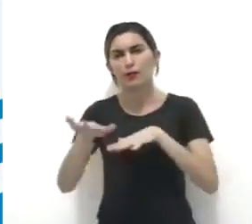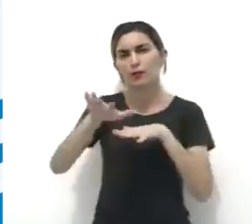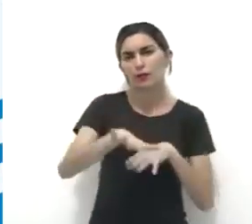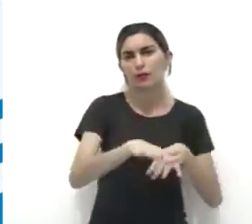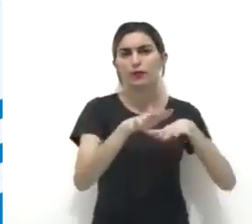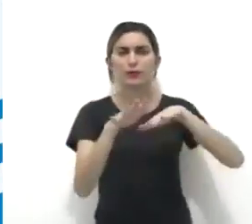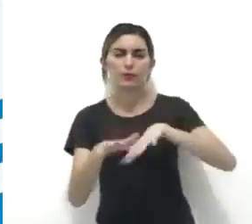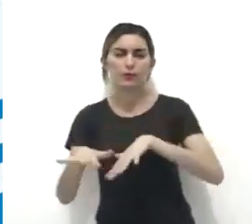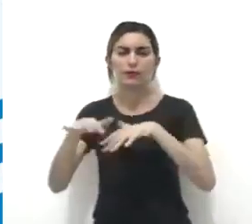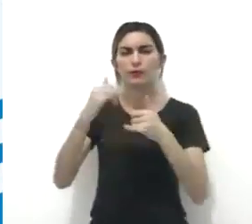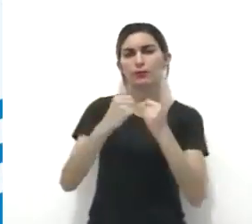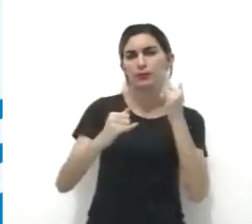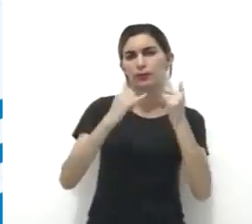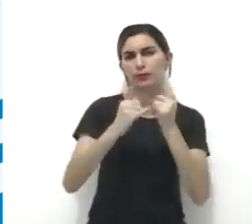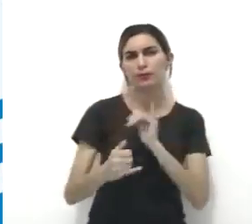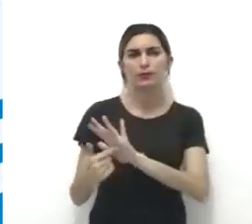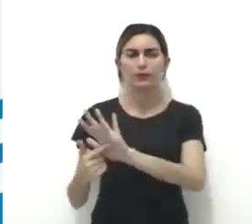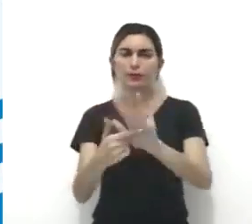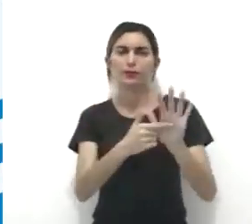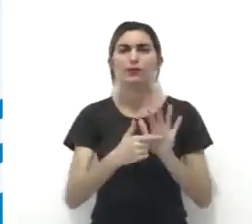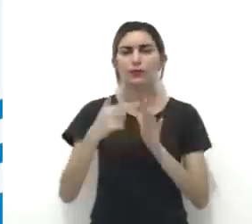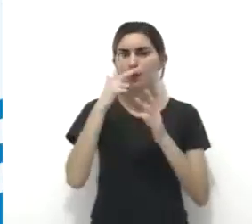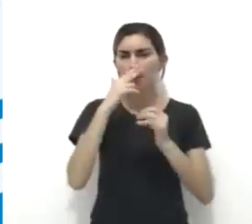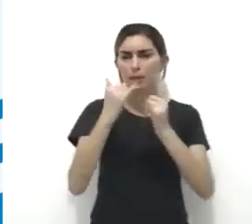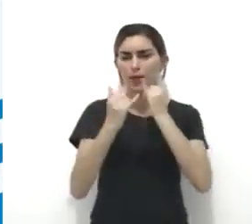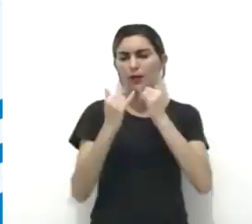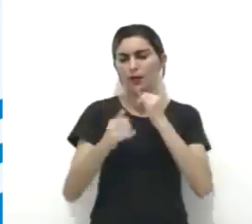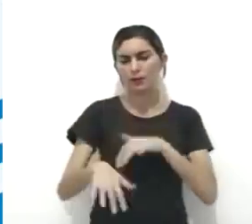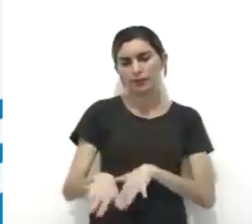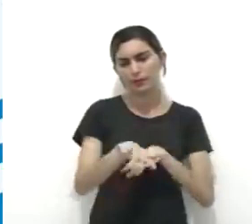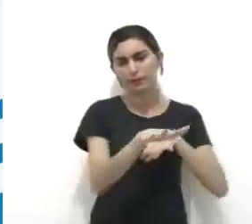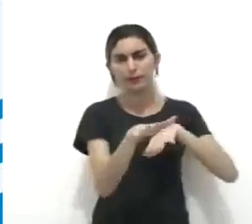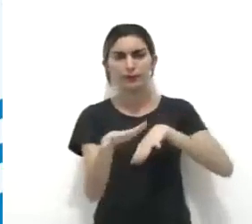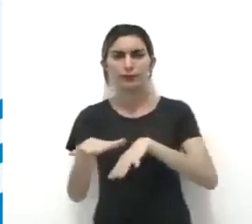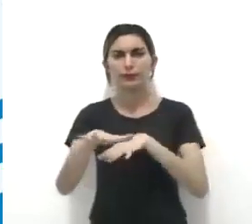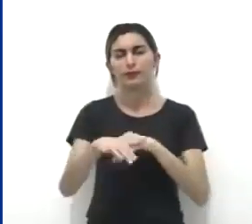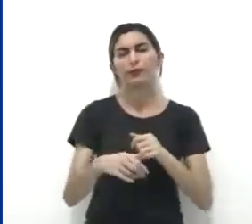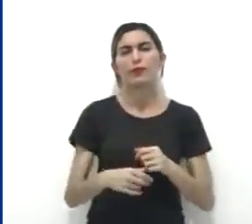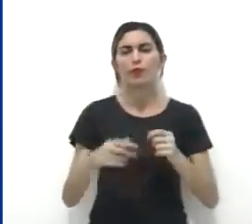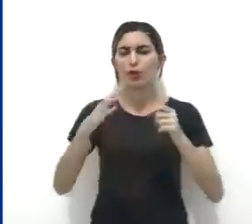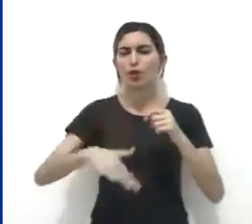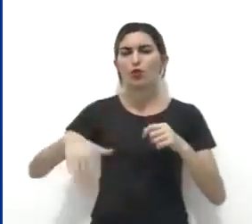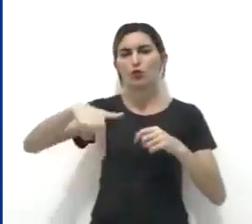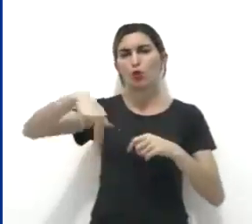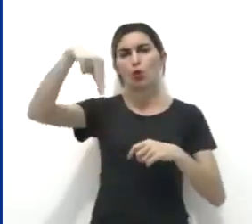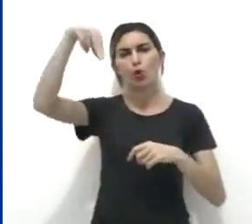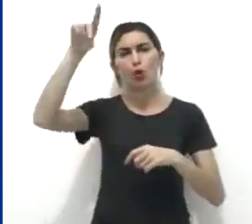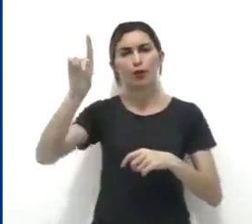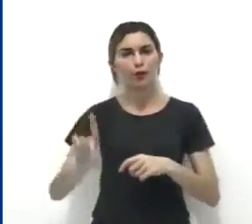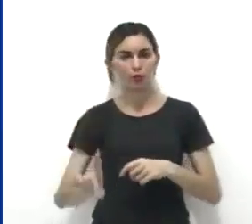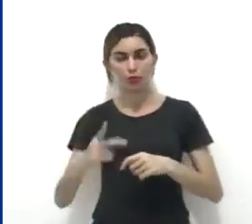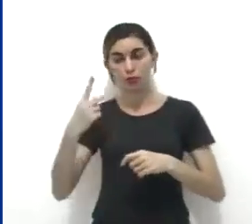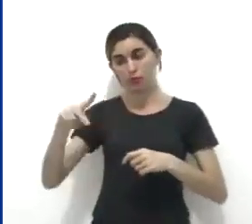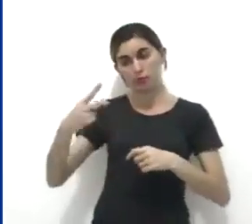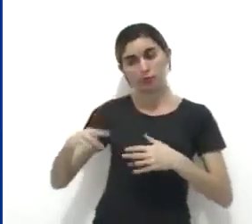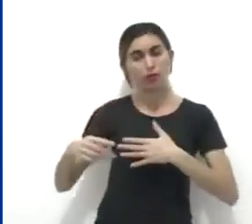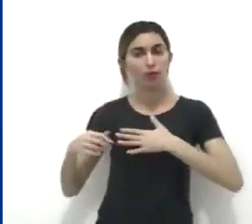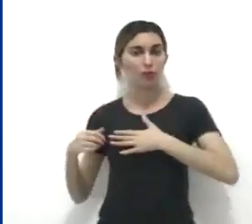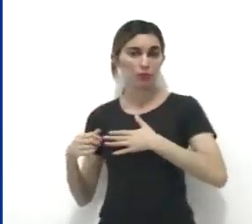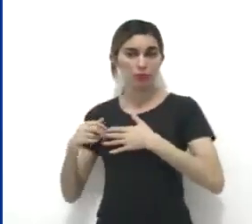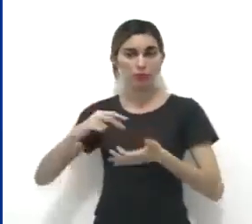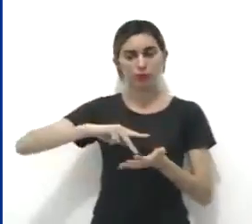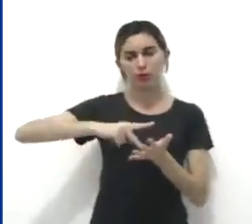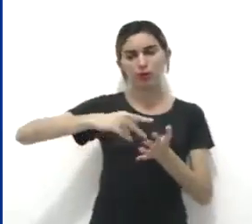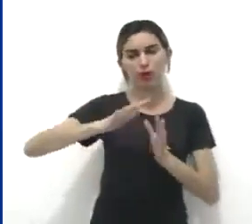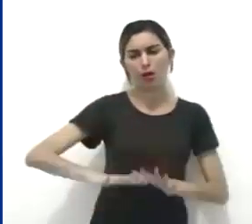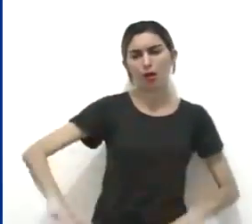A sistematização com que eles se apresentam parece muito com uma procissão. Região Nordeste e suas danças.